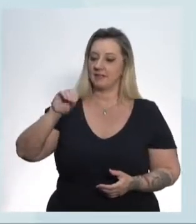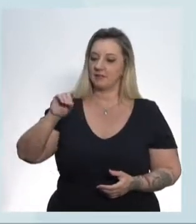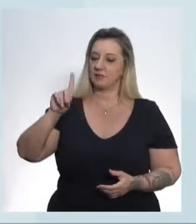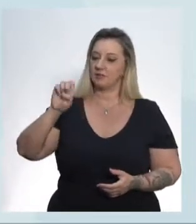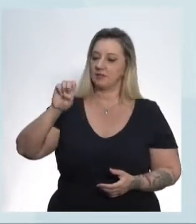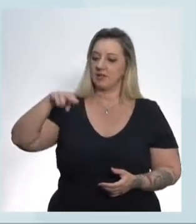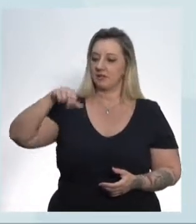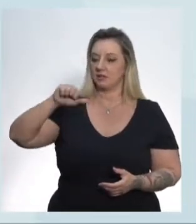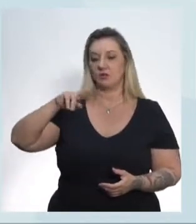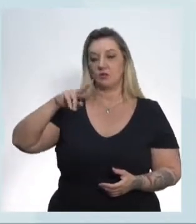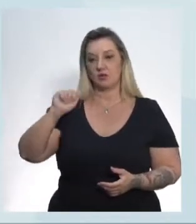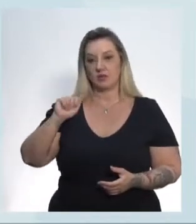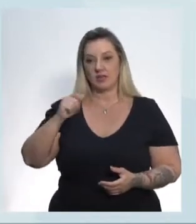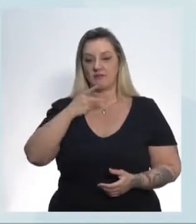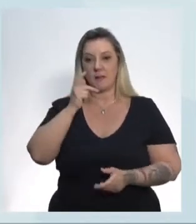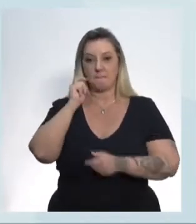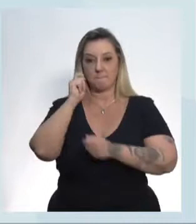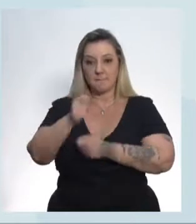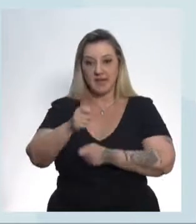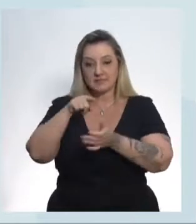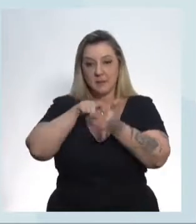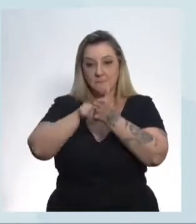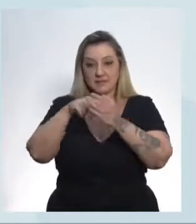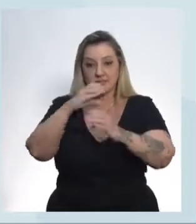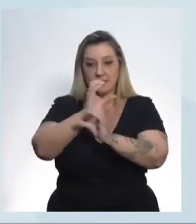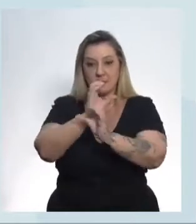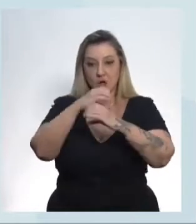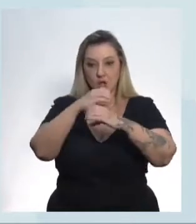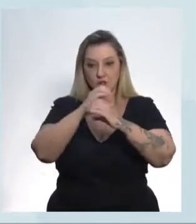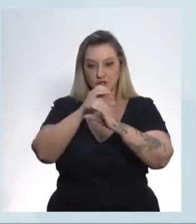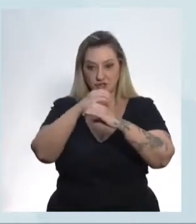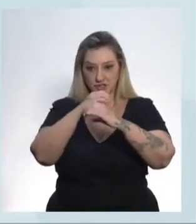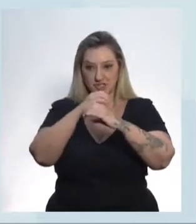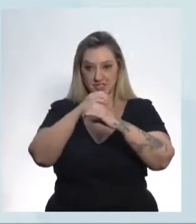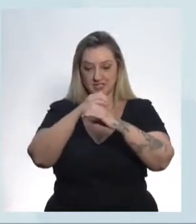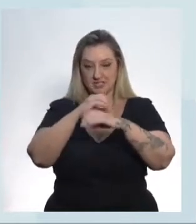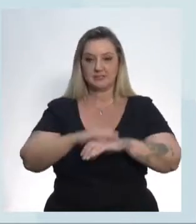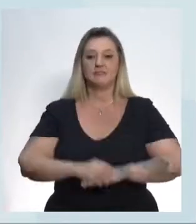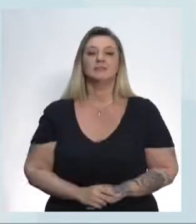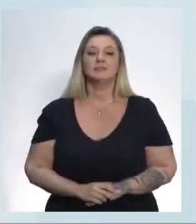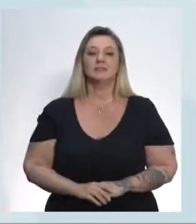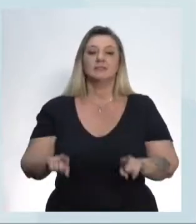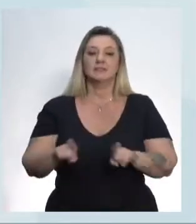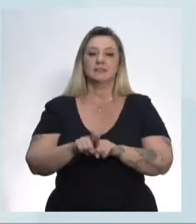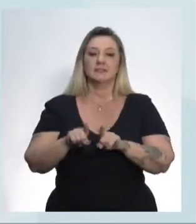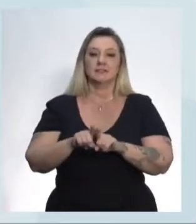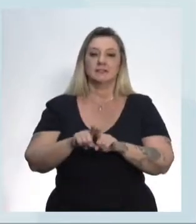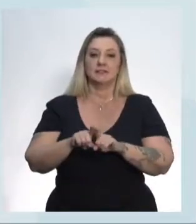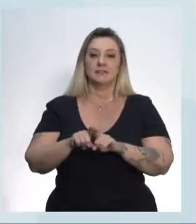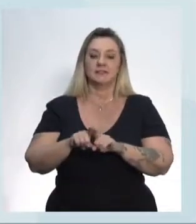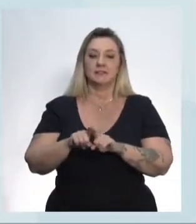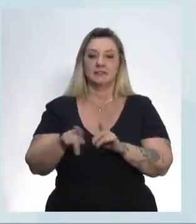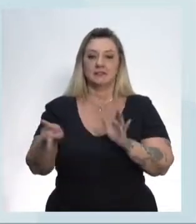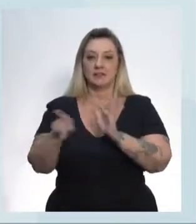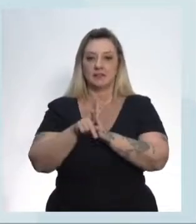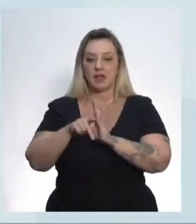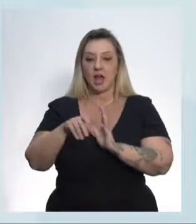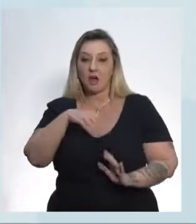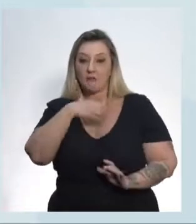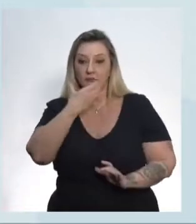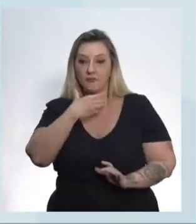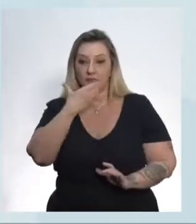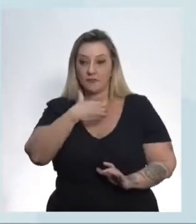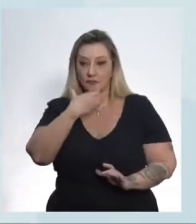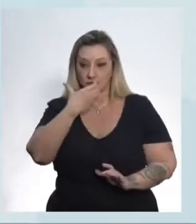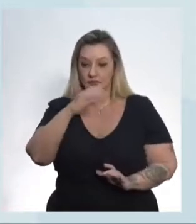pesquisas, né, de biologias, né, pesquisas mais técnicas, e tem aí o fruto que é o buriti. né, que ele